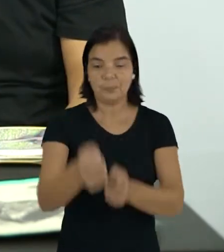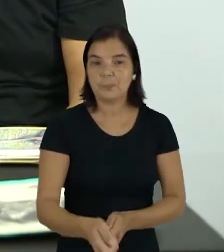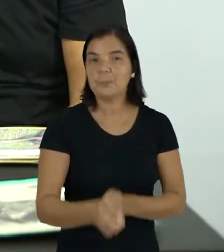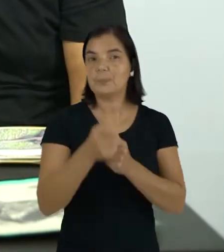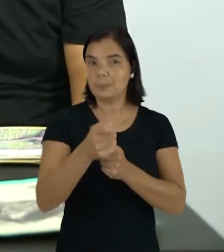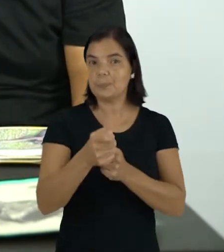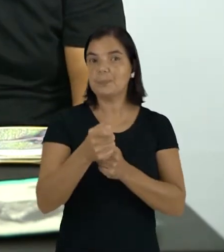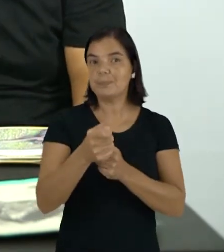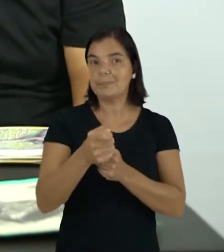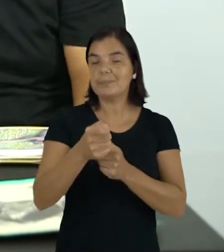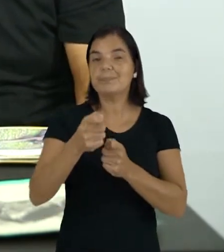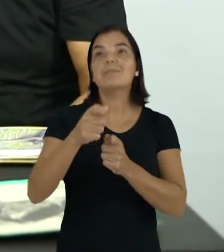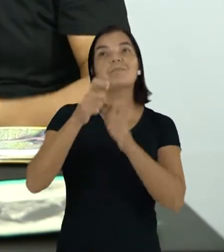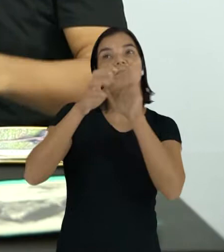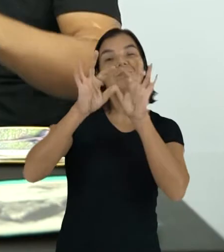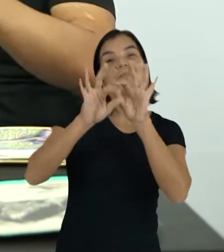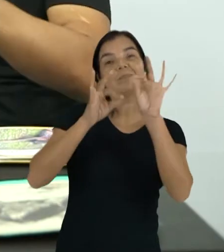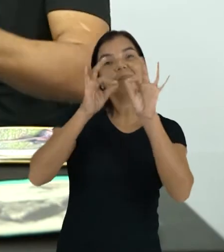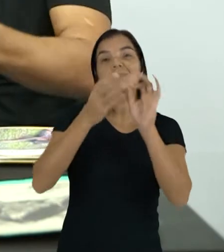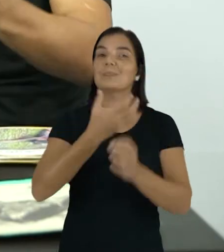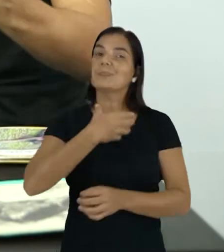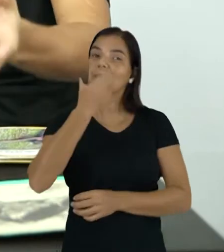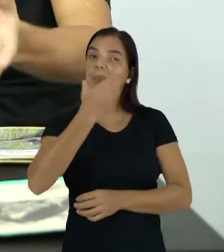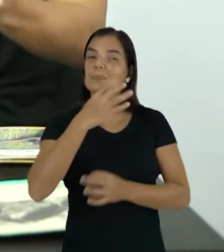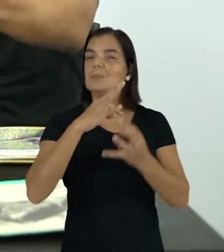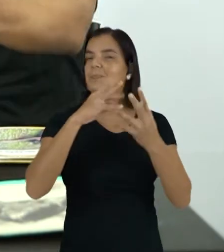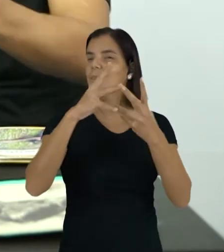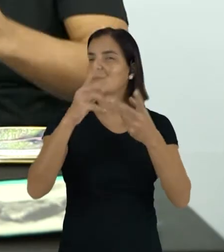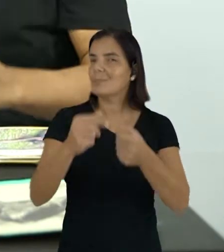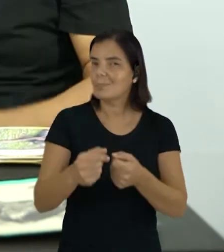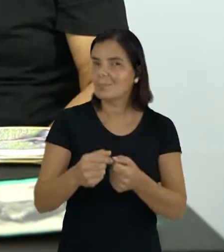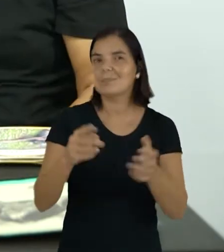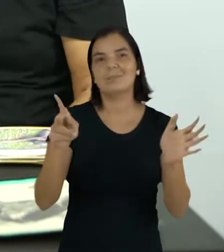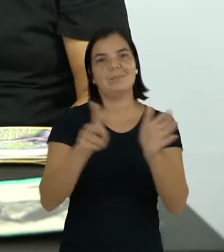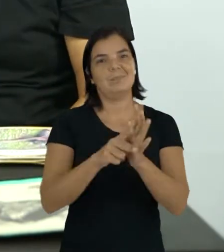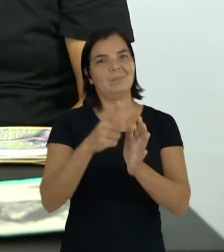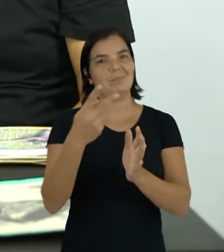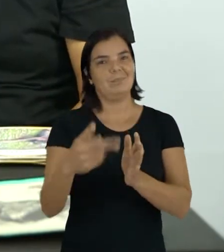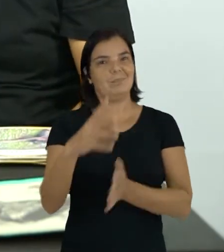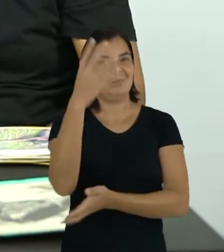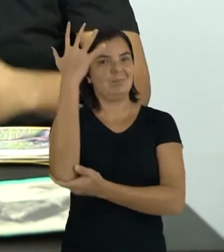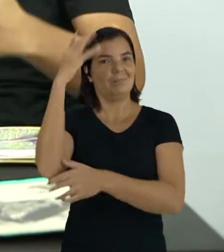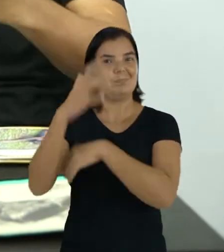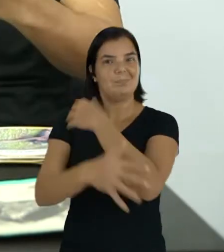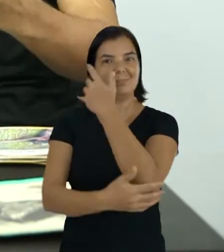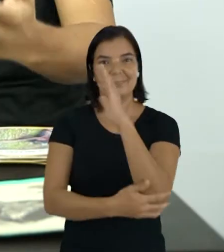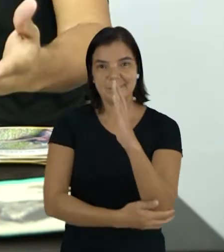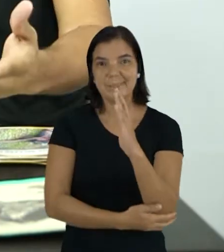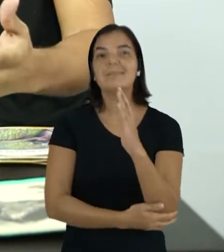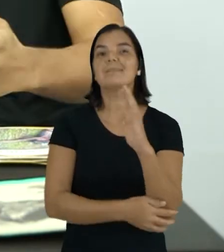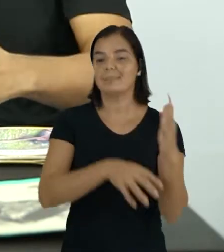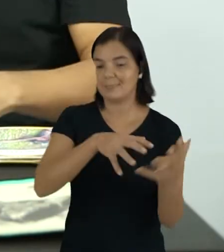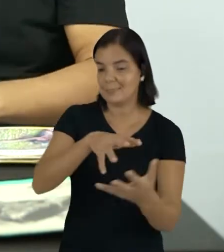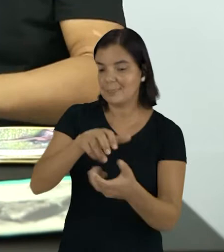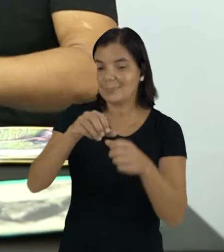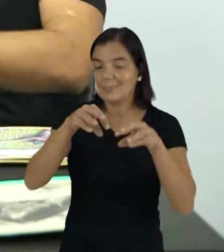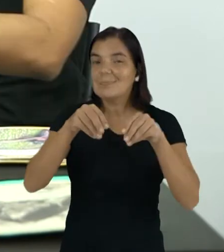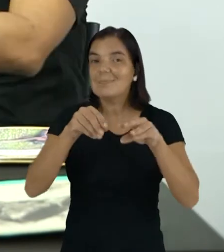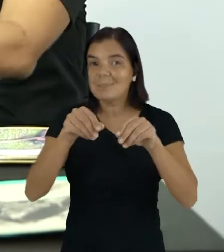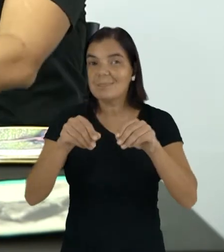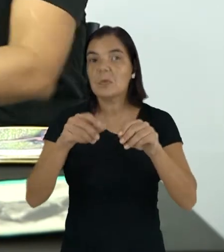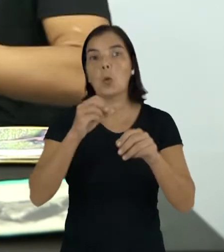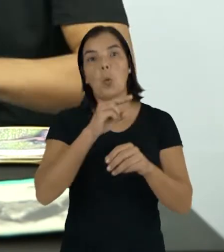da coleta de frutos, e tudo advém da natureza. Tudo advém da terra, ou então